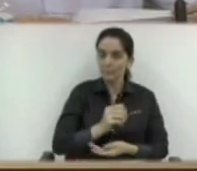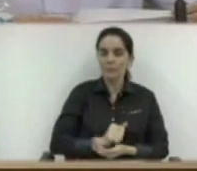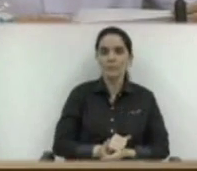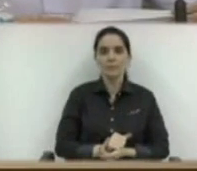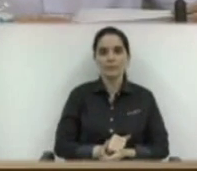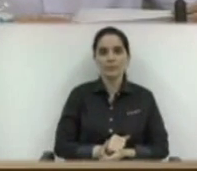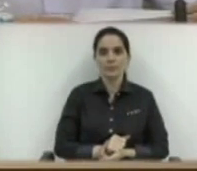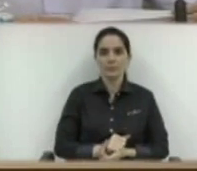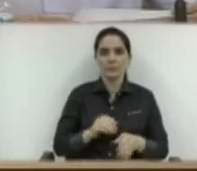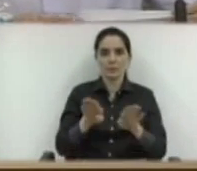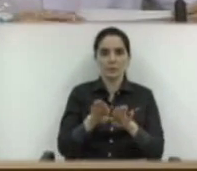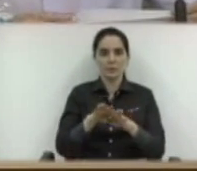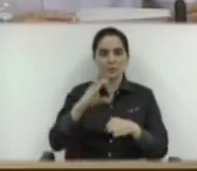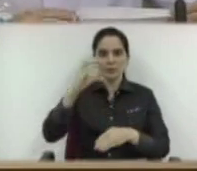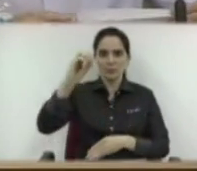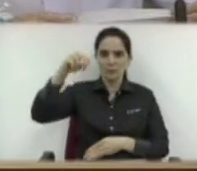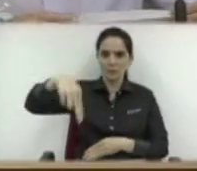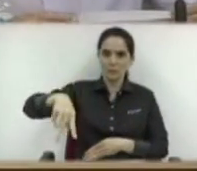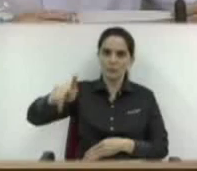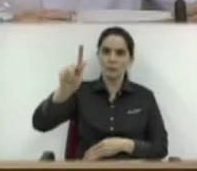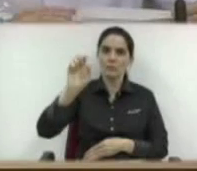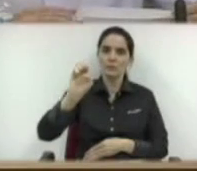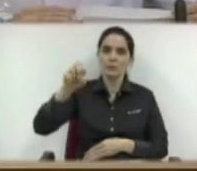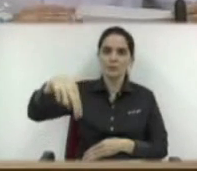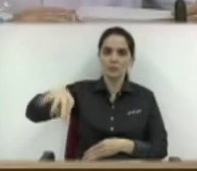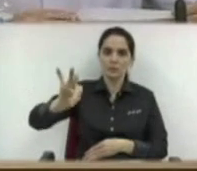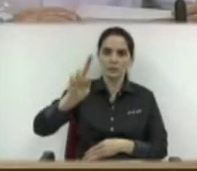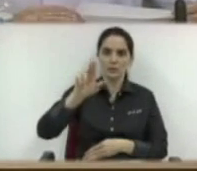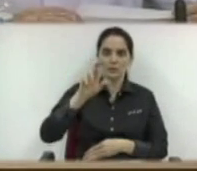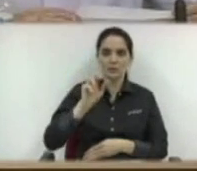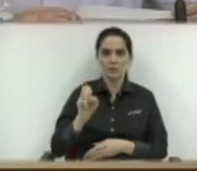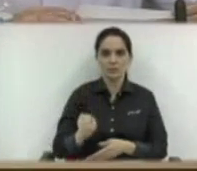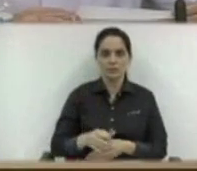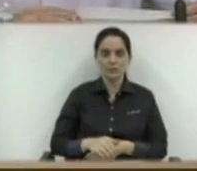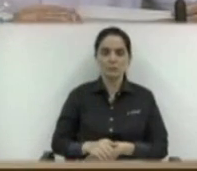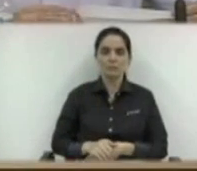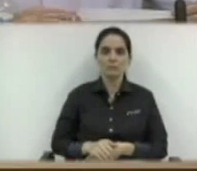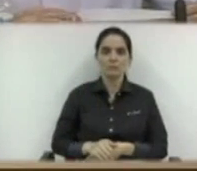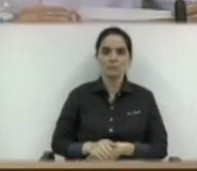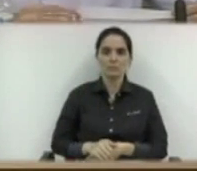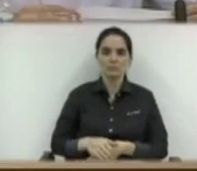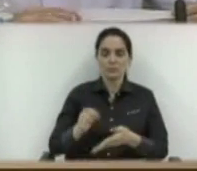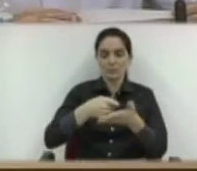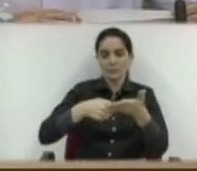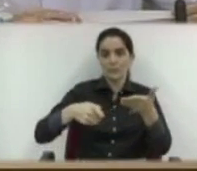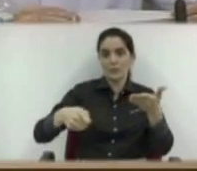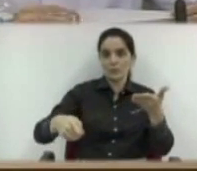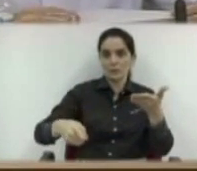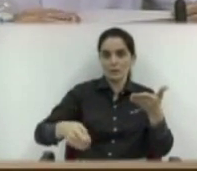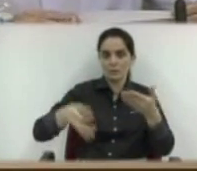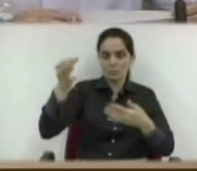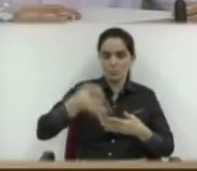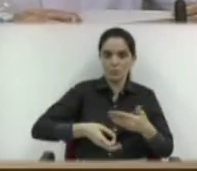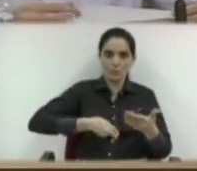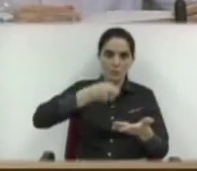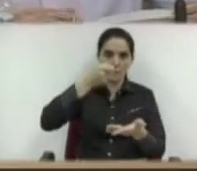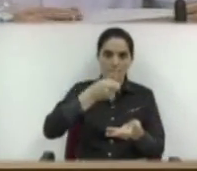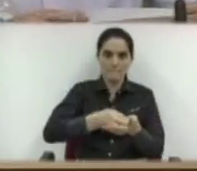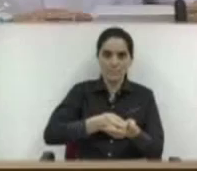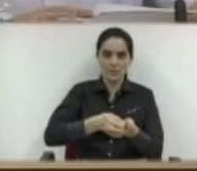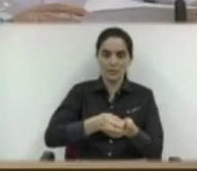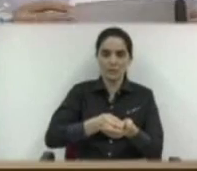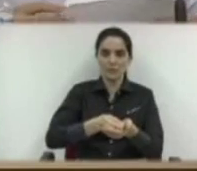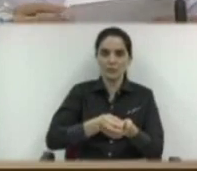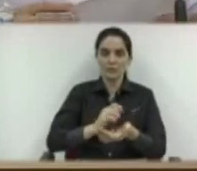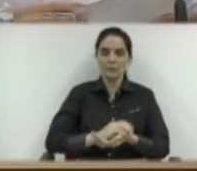e congêneres no município de Limeira, quando a inscrição para o evento estiver condicionada ao pagamento de